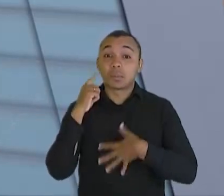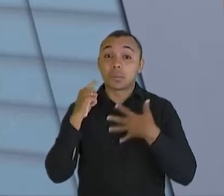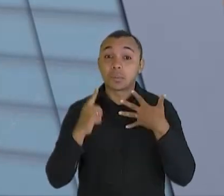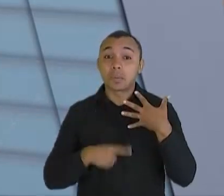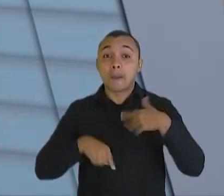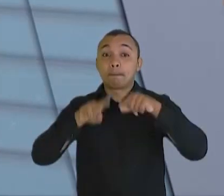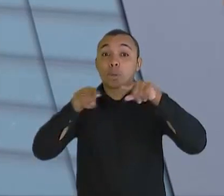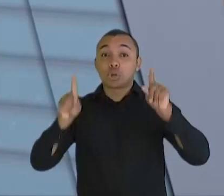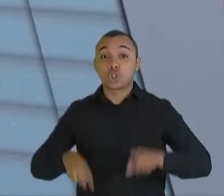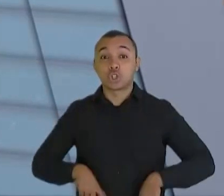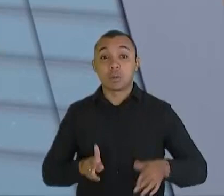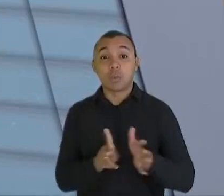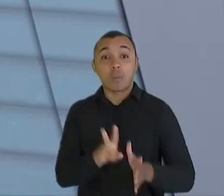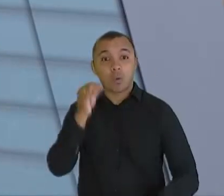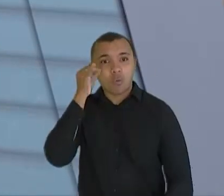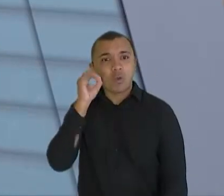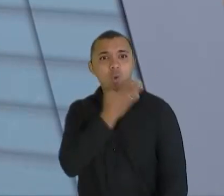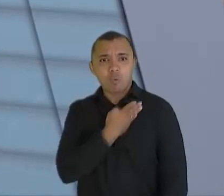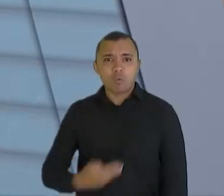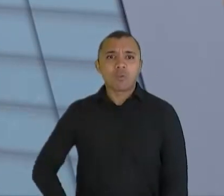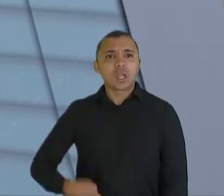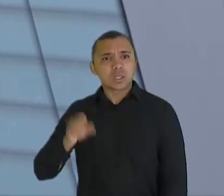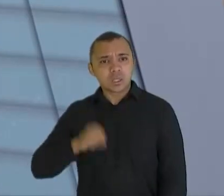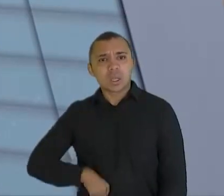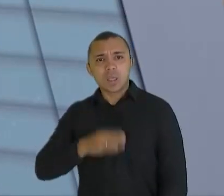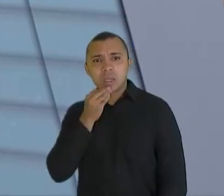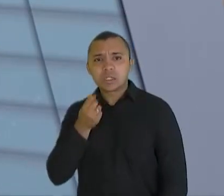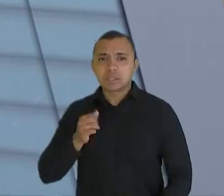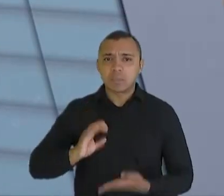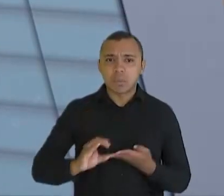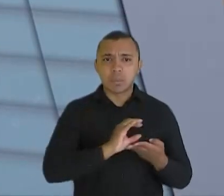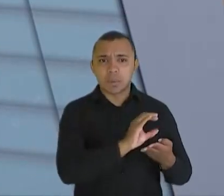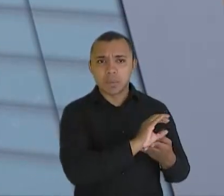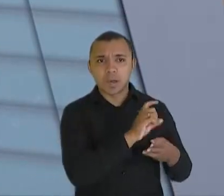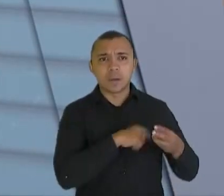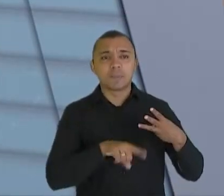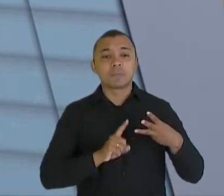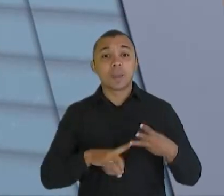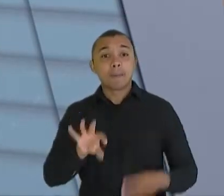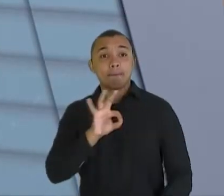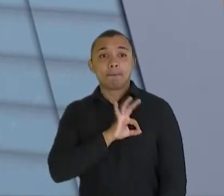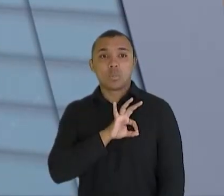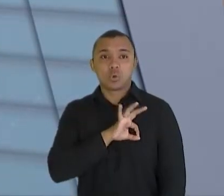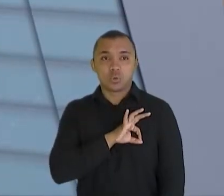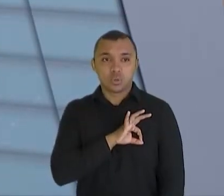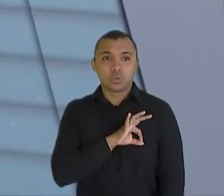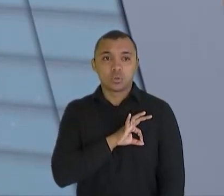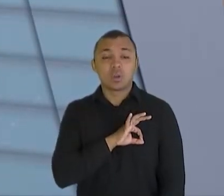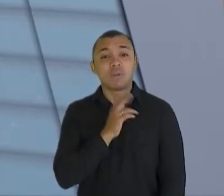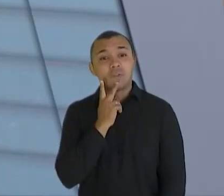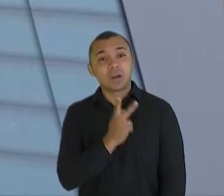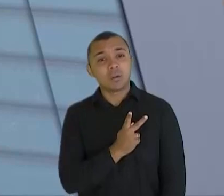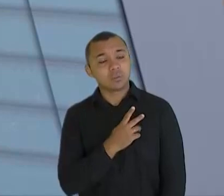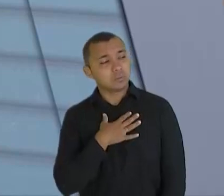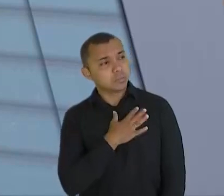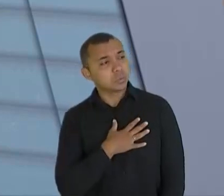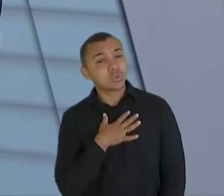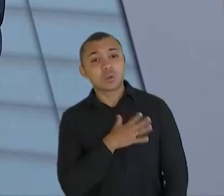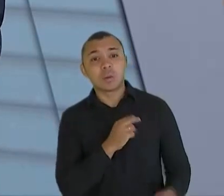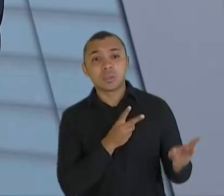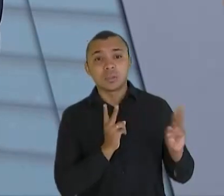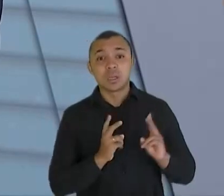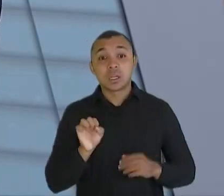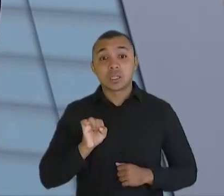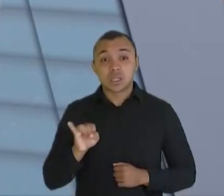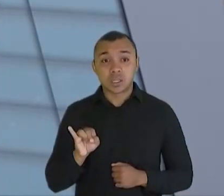preventivas que o Estado não pode deixar de fazer e ele até falou, o Poder Judiciário também tem que, porque hoje ele disse uma coisa interessante. Quando você